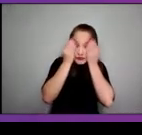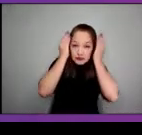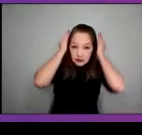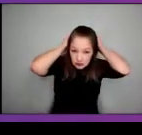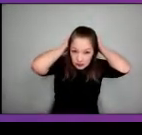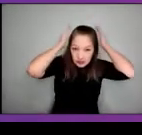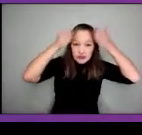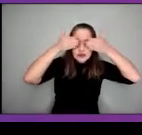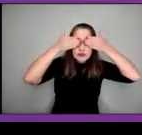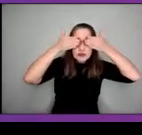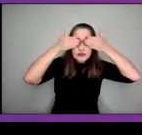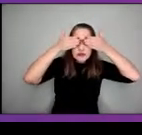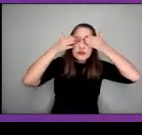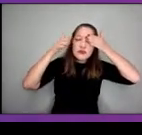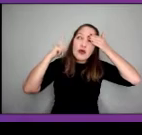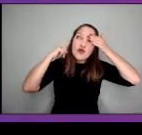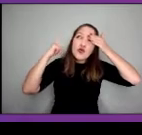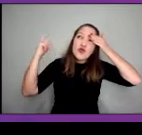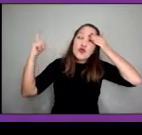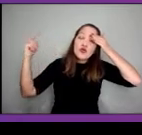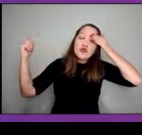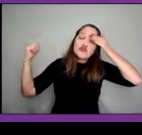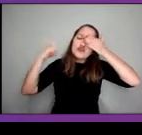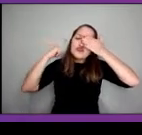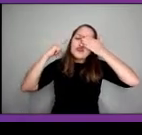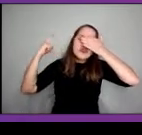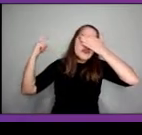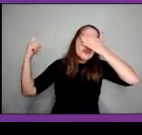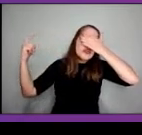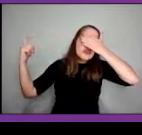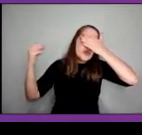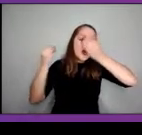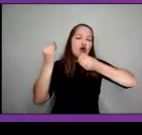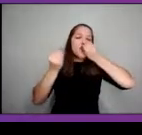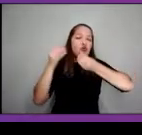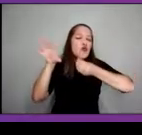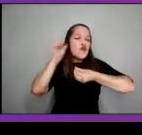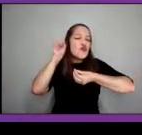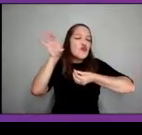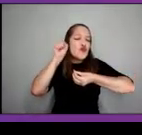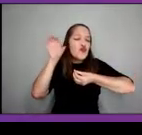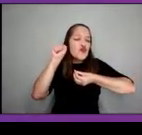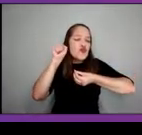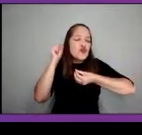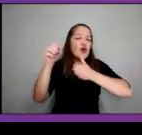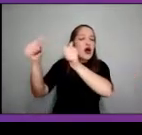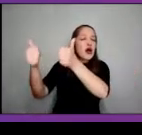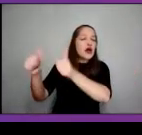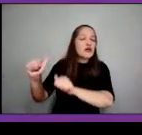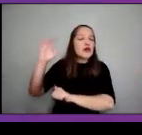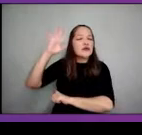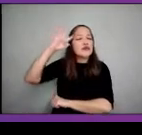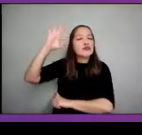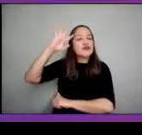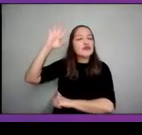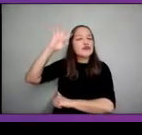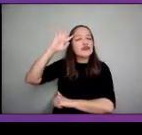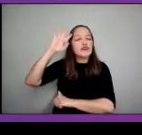questão de captar o som do lugar saber como lidar com essa questão também de uma imagem que se constitui a partir de uma